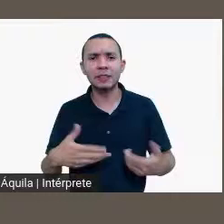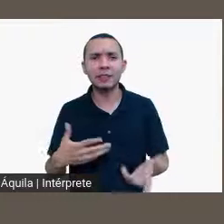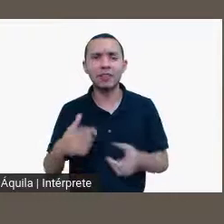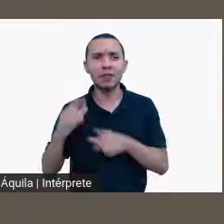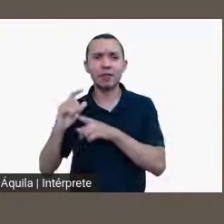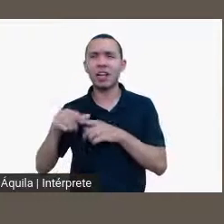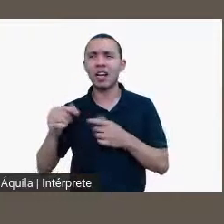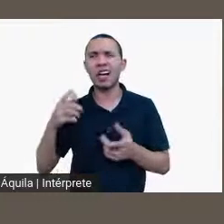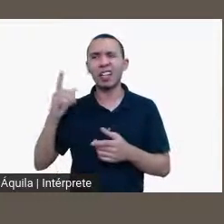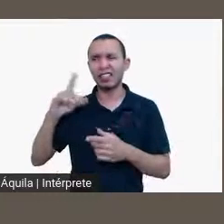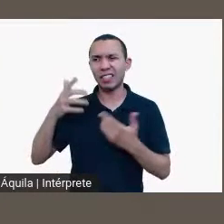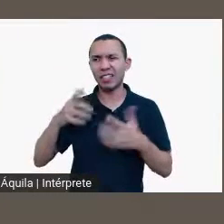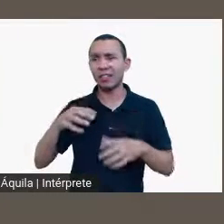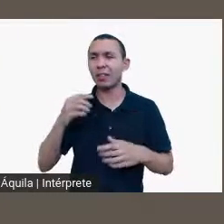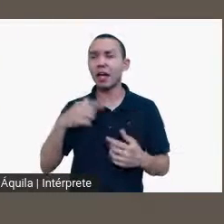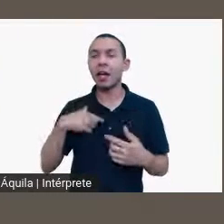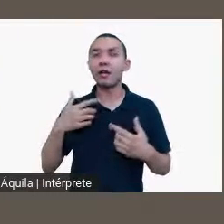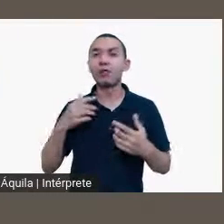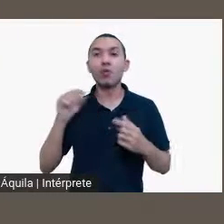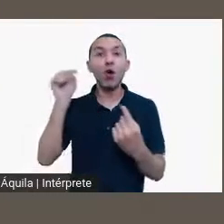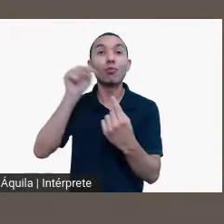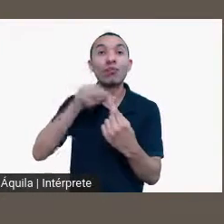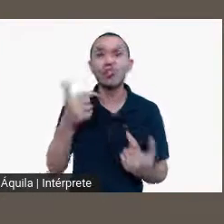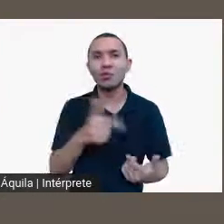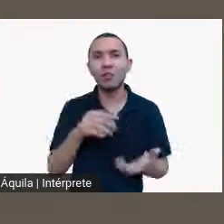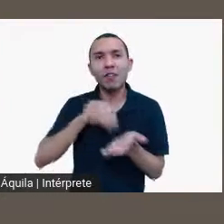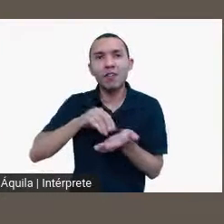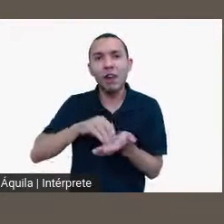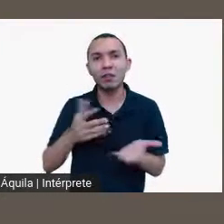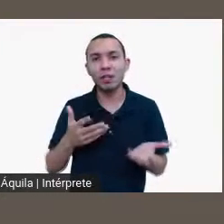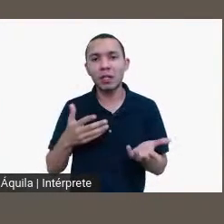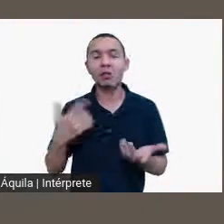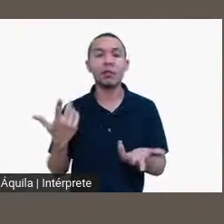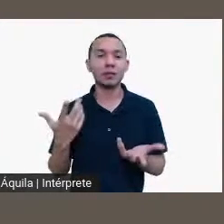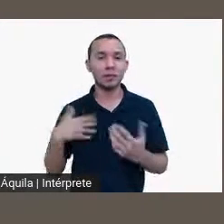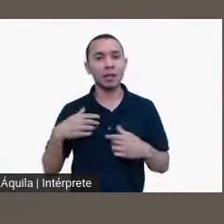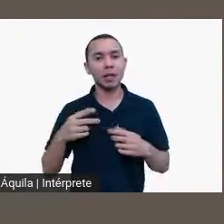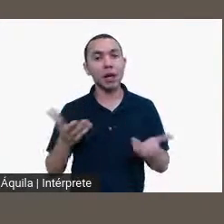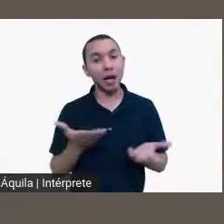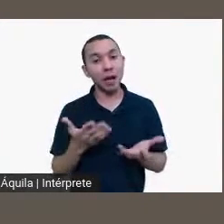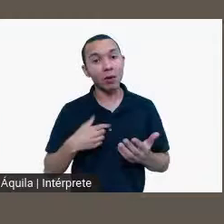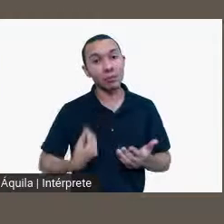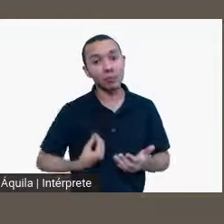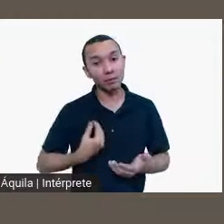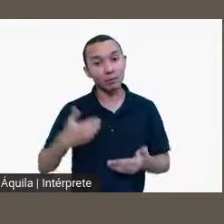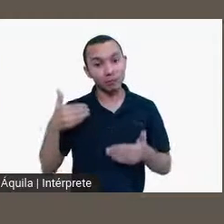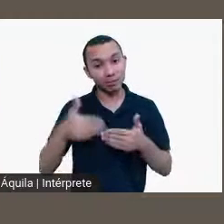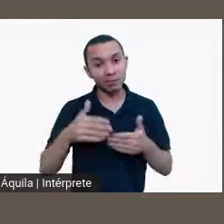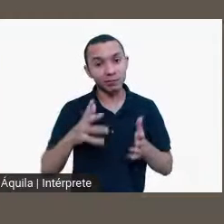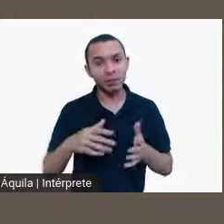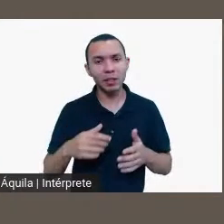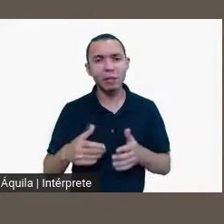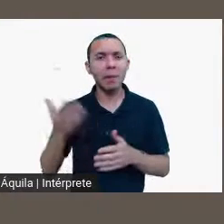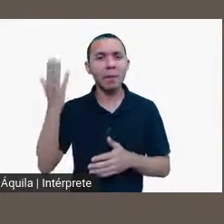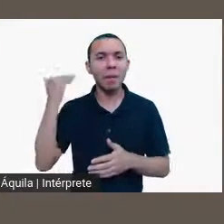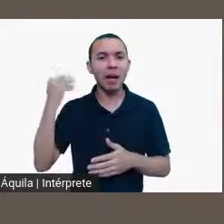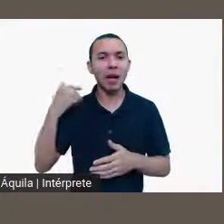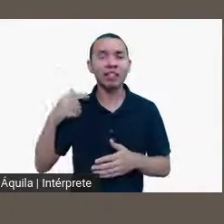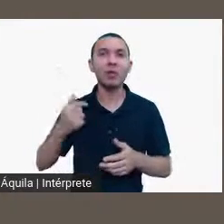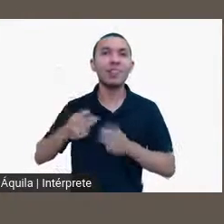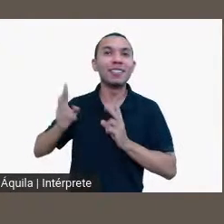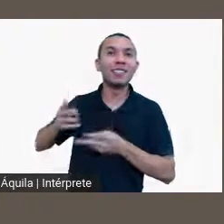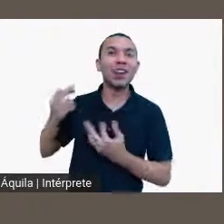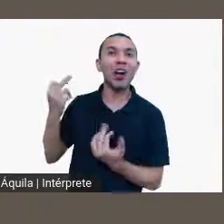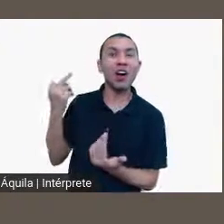de perspectivas, mas depois de tanto tempo estar tão próximo do que vivo, não só gostaria de fazer o passado meu contemporâneo,